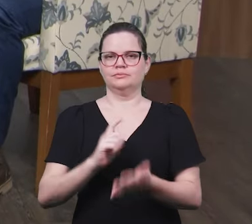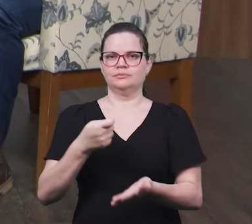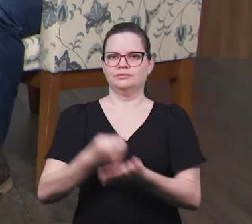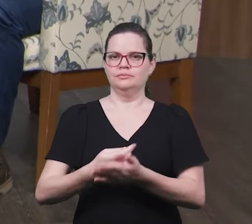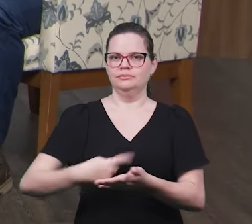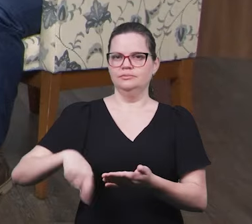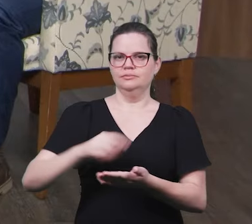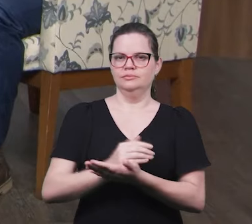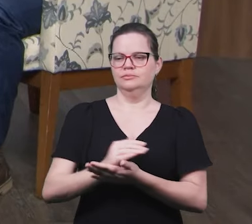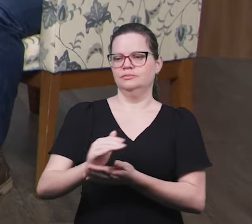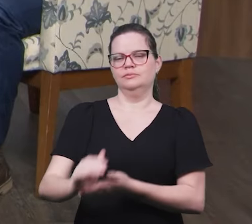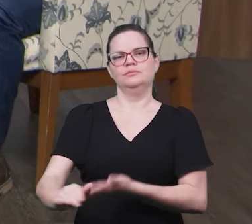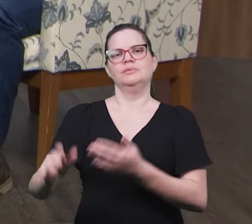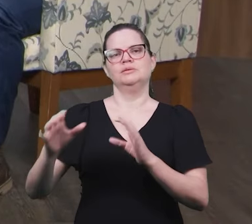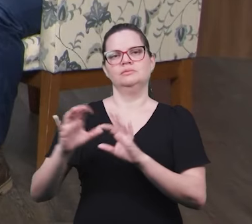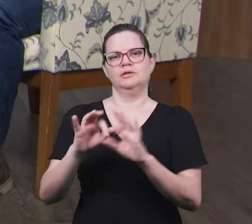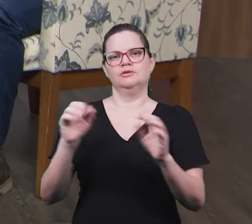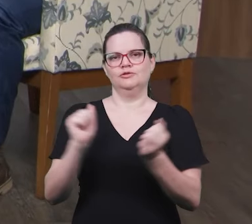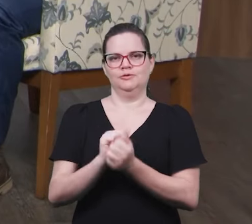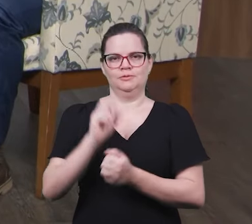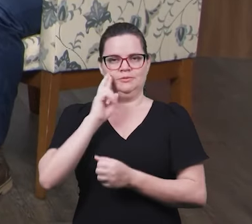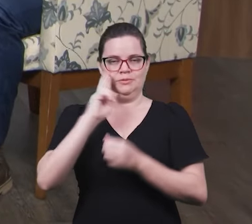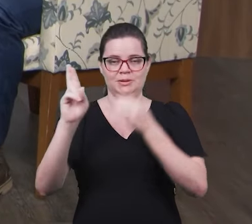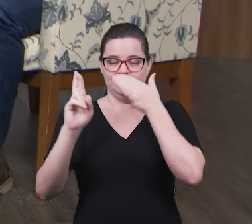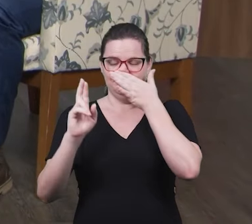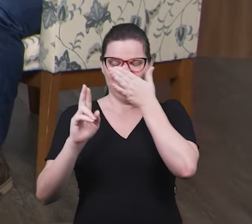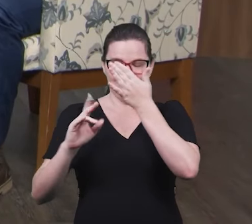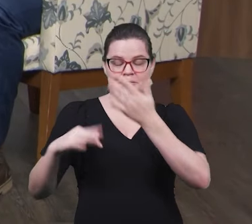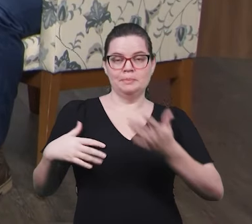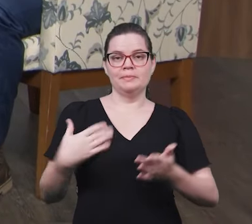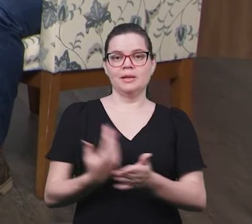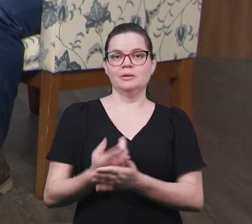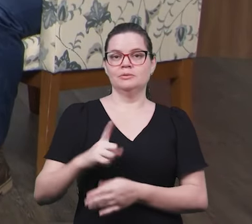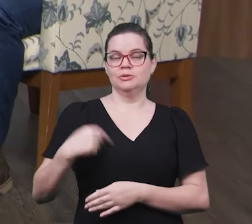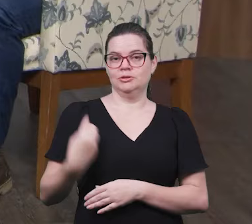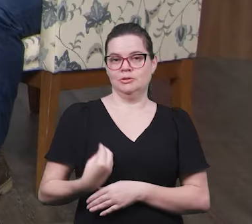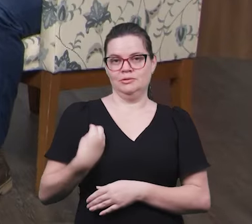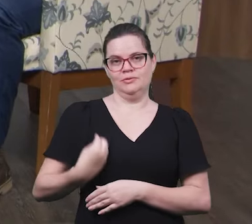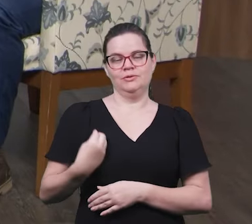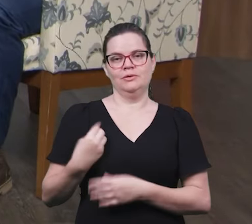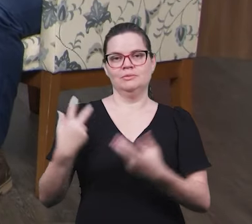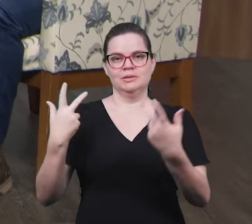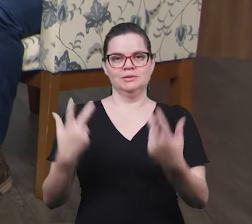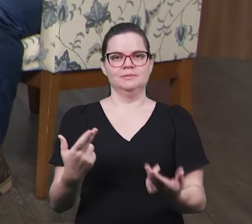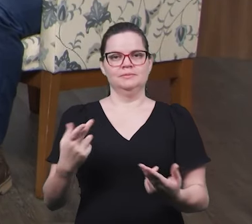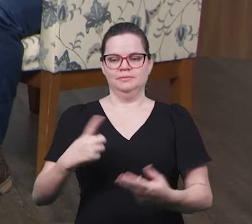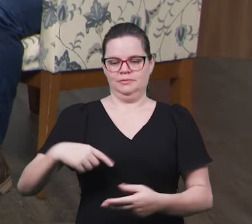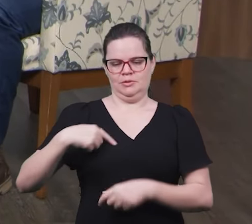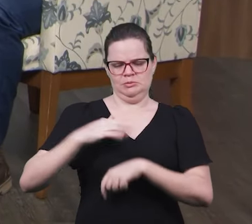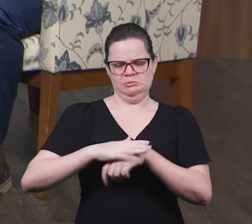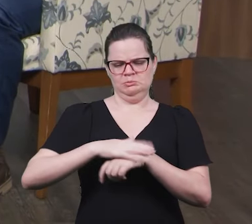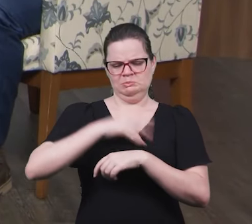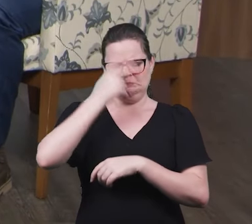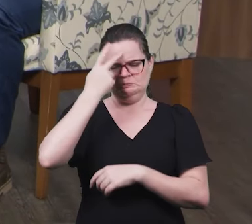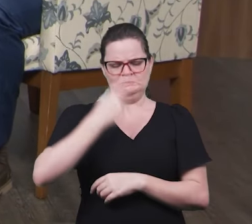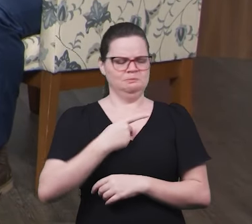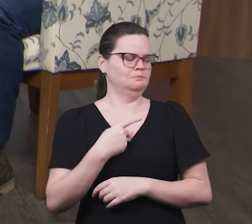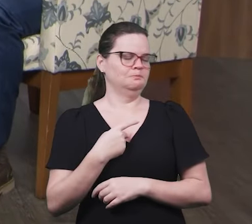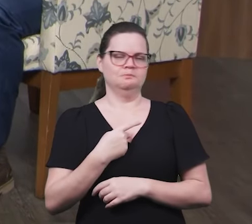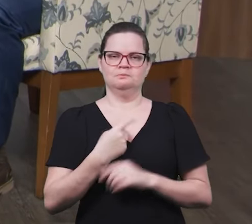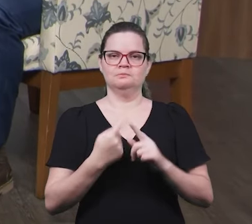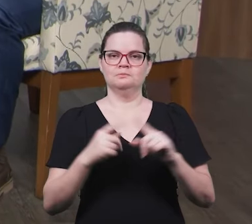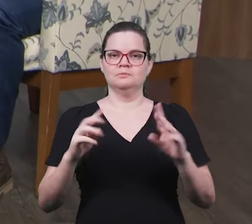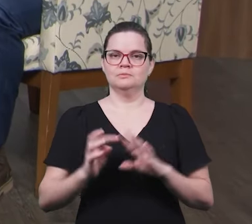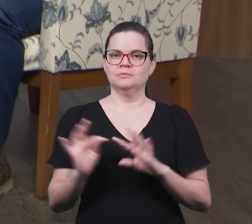entrasse na jornada. E assim estamos nós hoje, nesta jornada espiritual, não vivendo de nós mesmos, mas de todo o